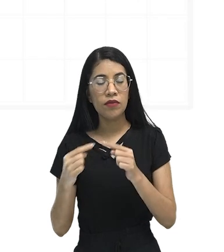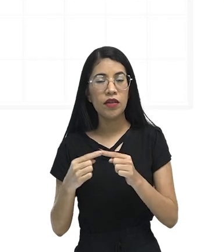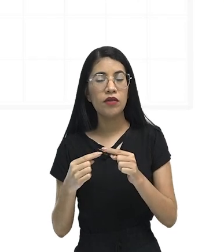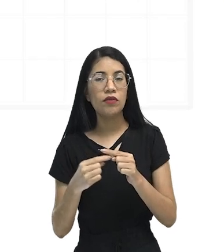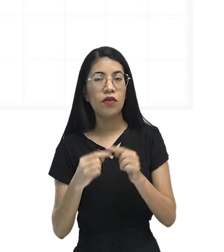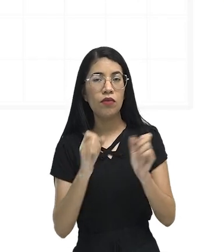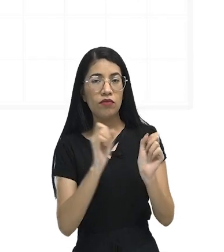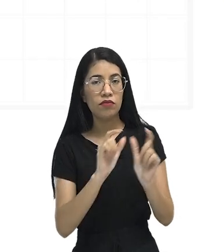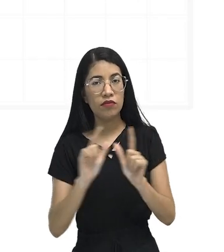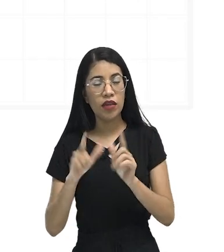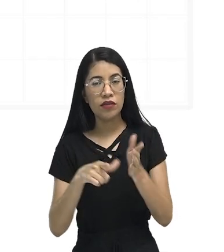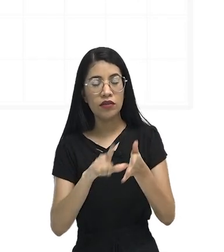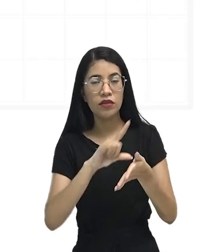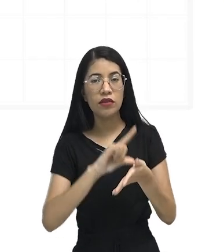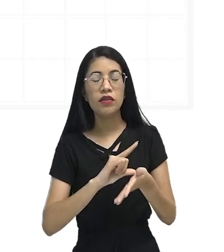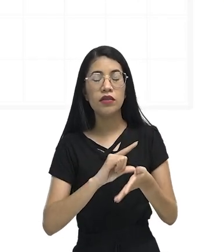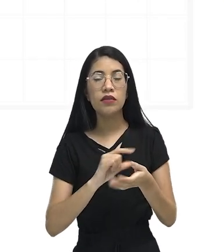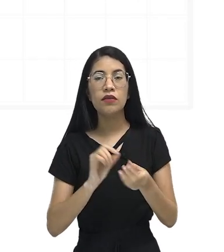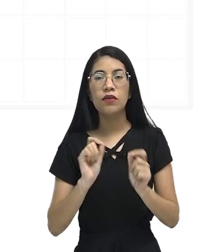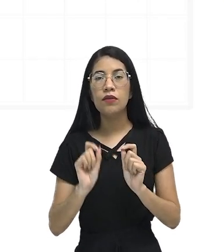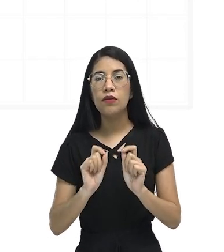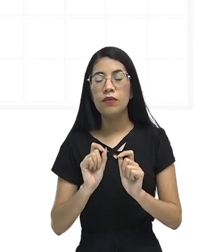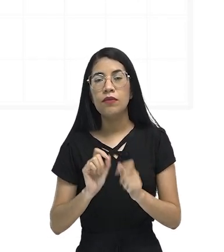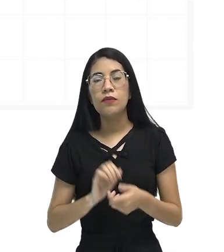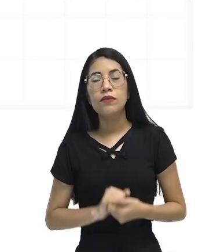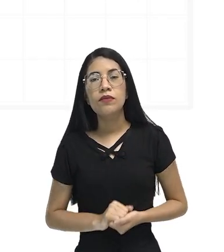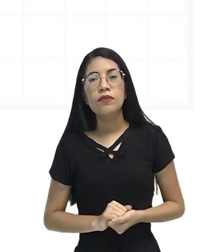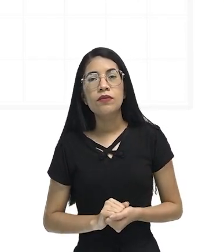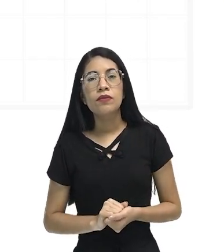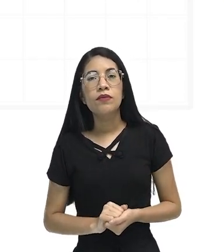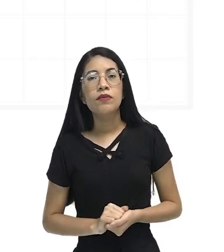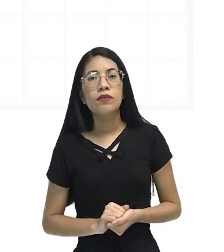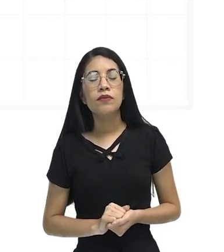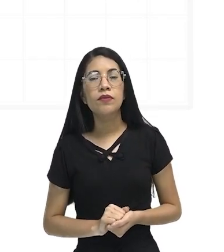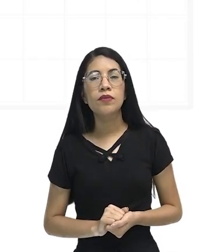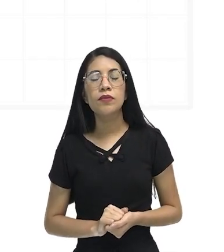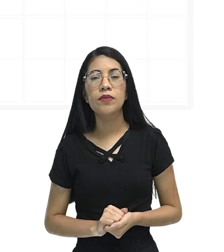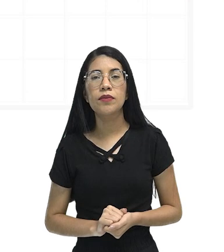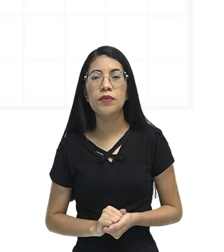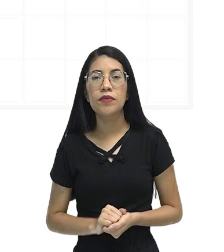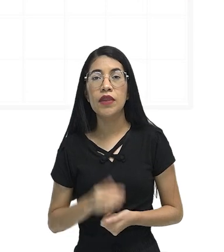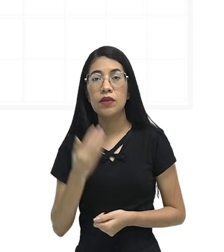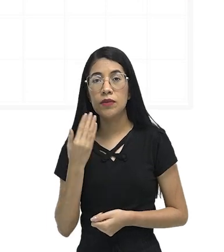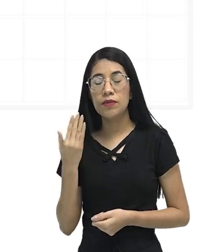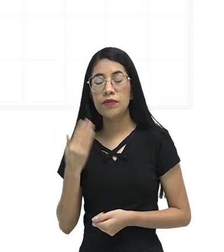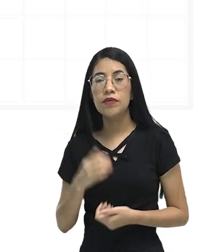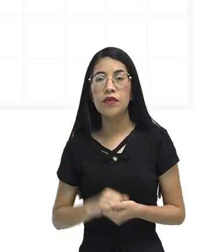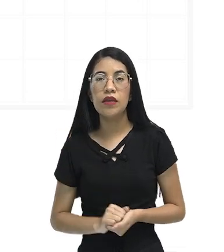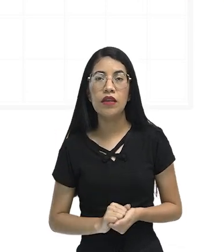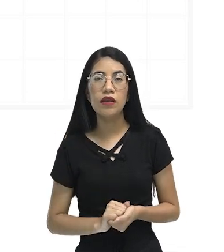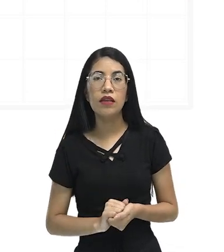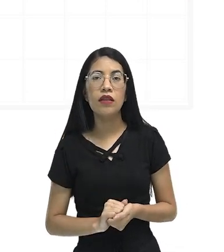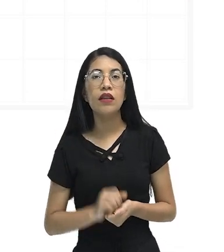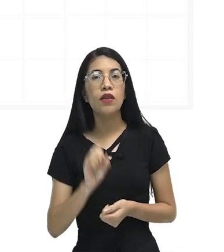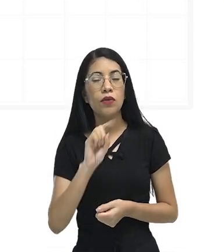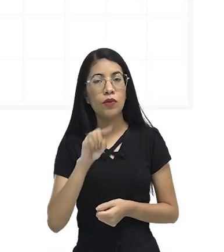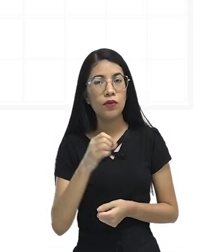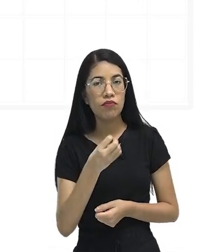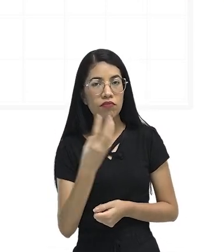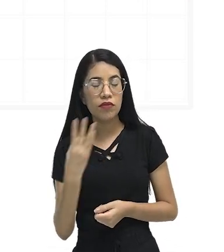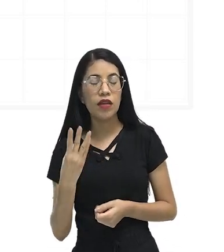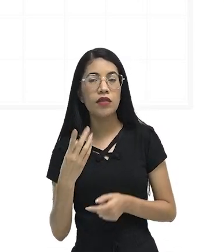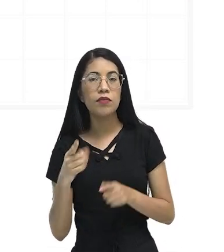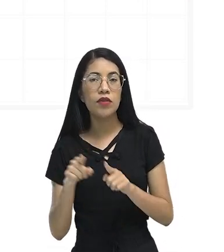anterior, como eu tenho, nesse número aqui, eu tenho a parte decimal, a parte centesimal e a